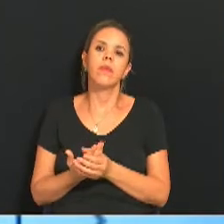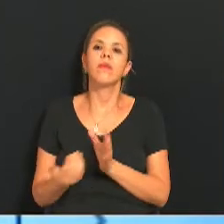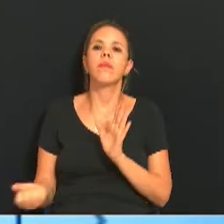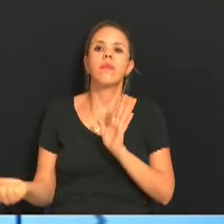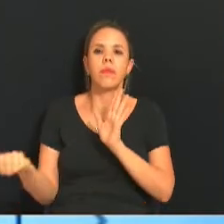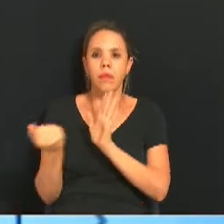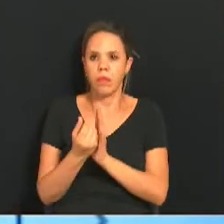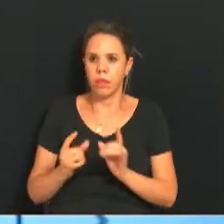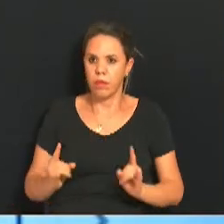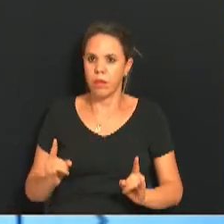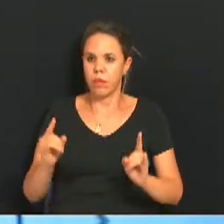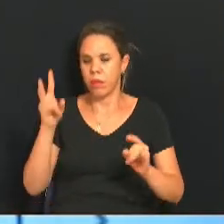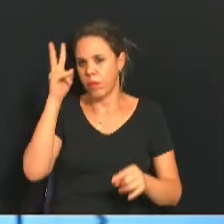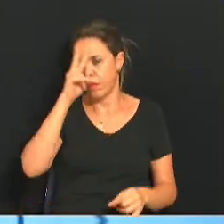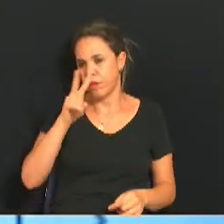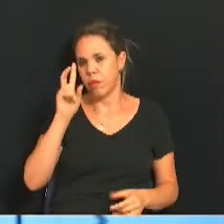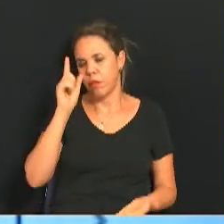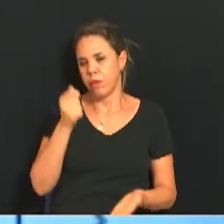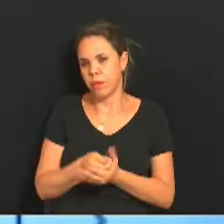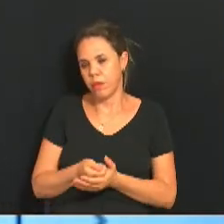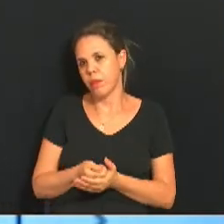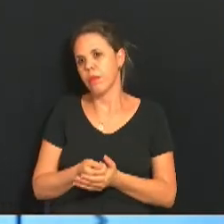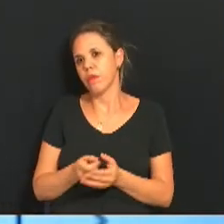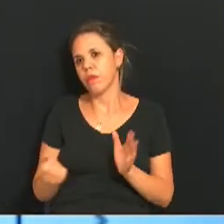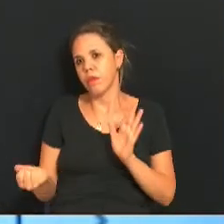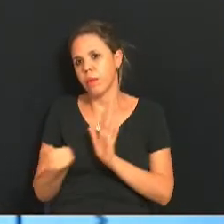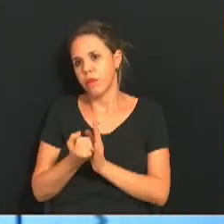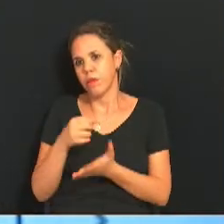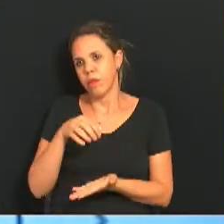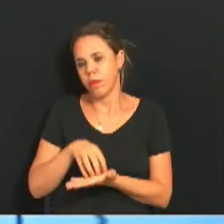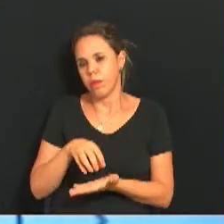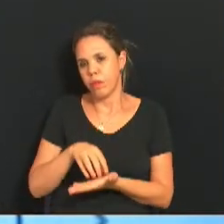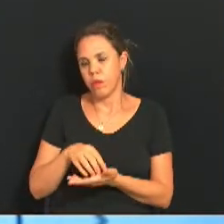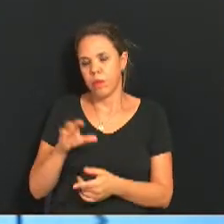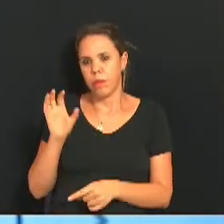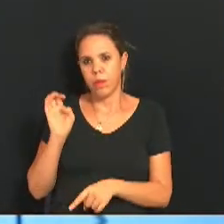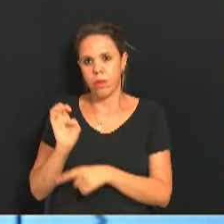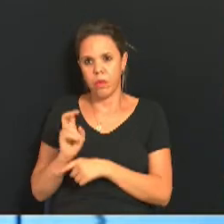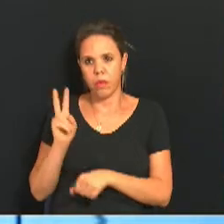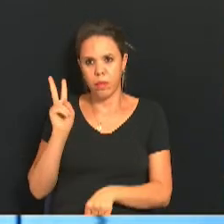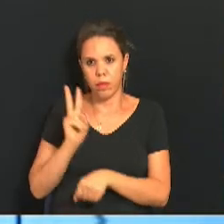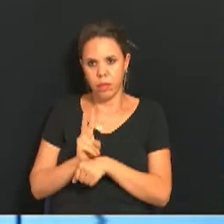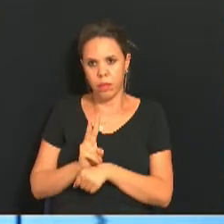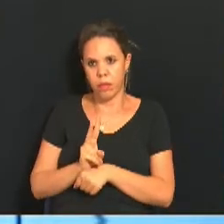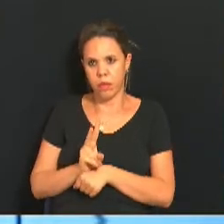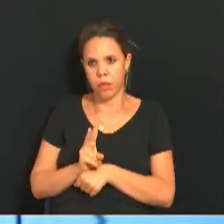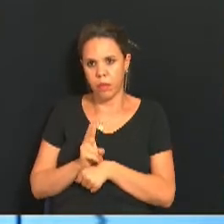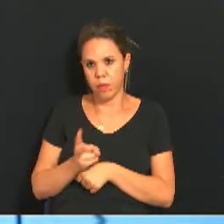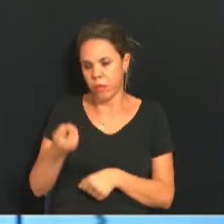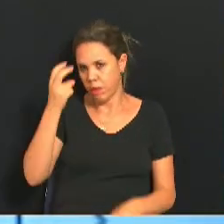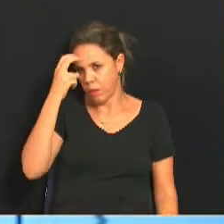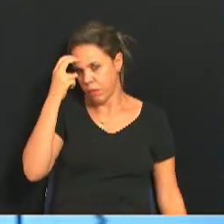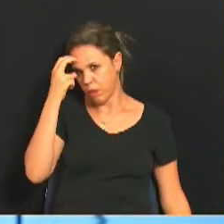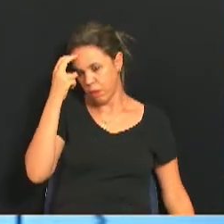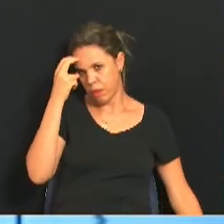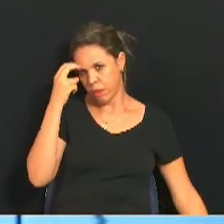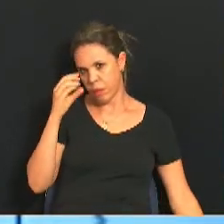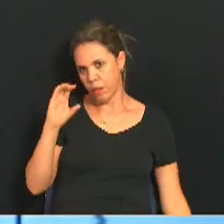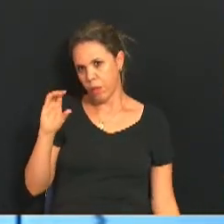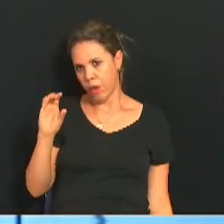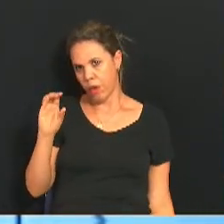processo de estudo estômago e a decisão de tombamento do órgão Estadual de proteção do patrimônio cultural que o pão de fato